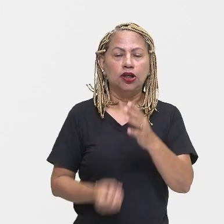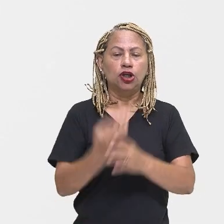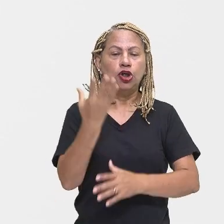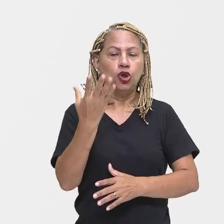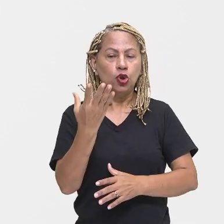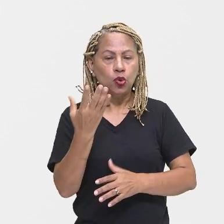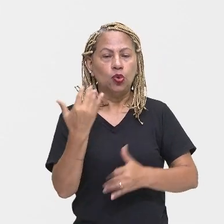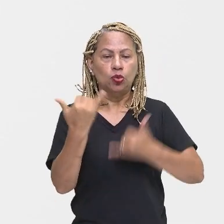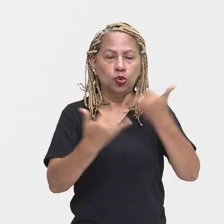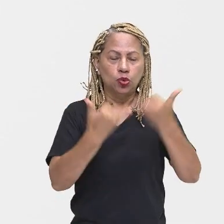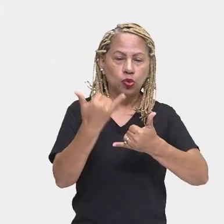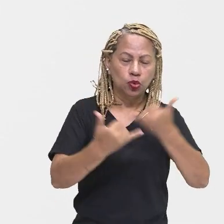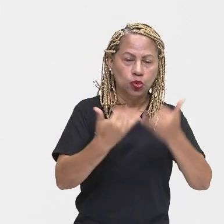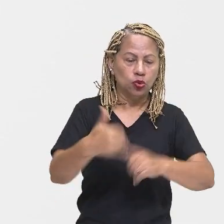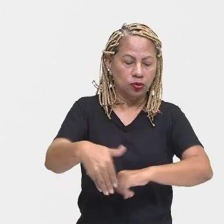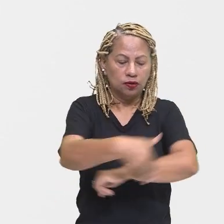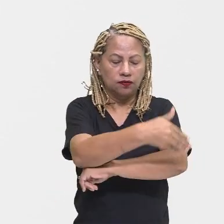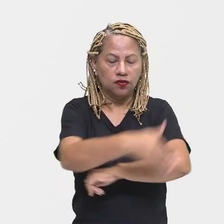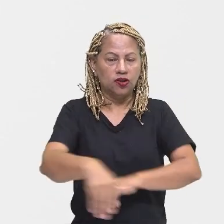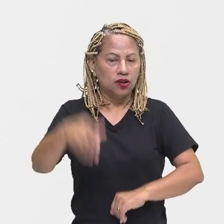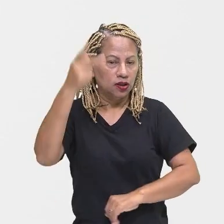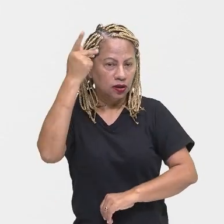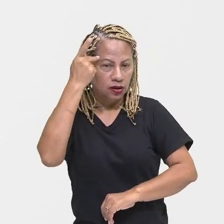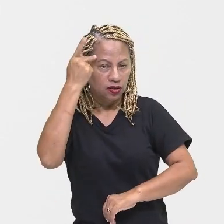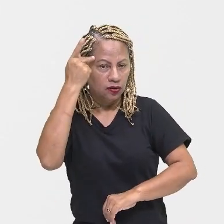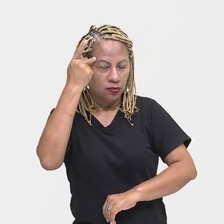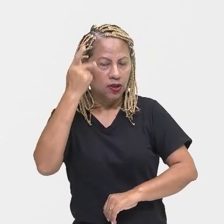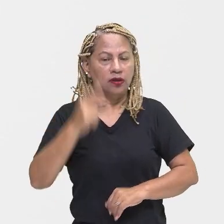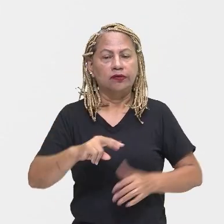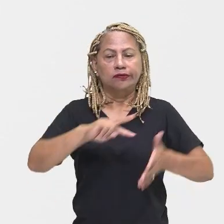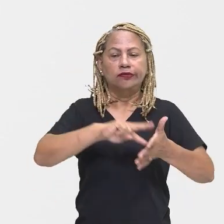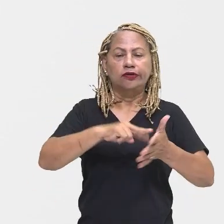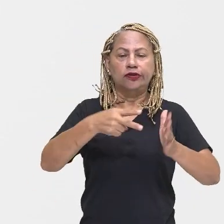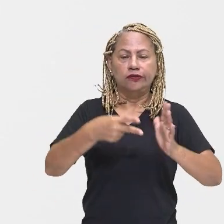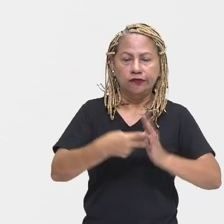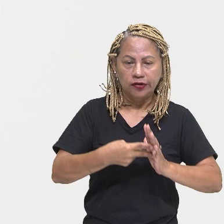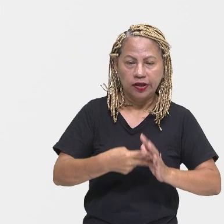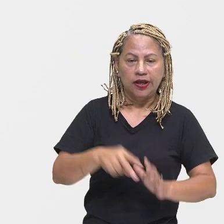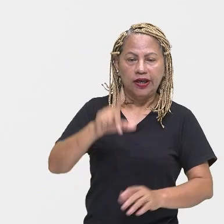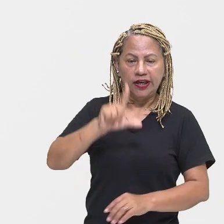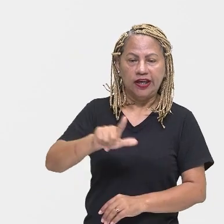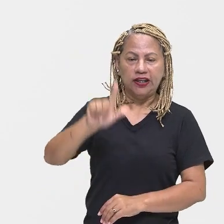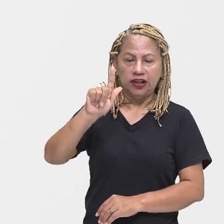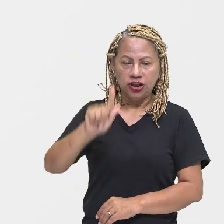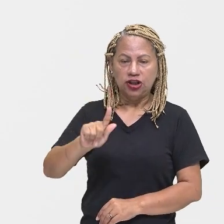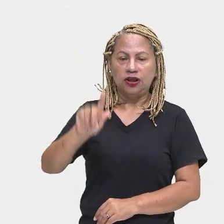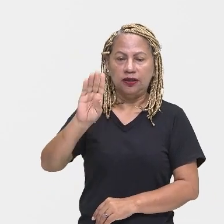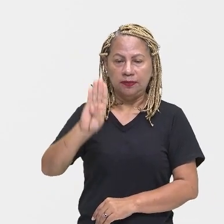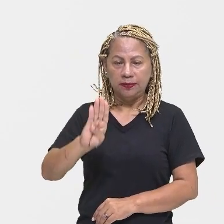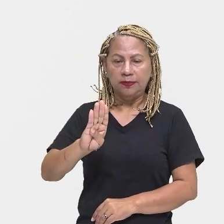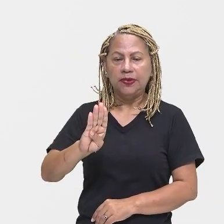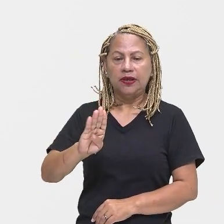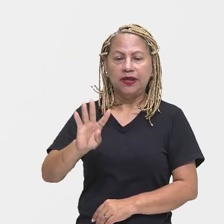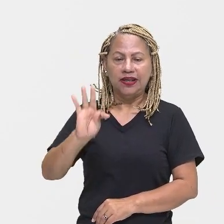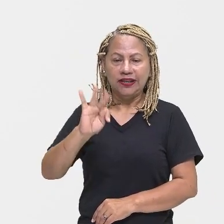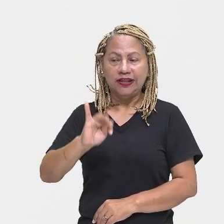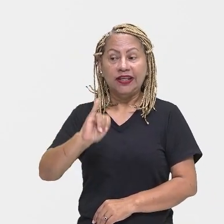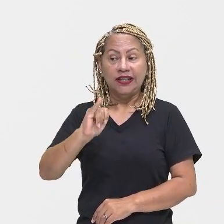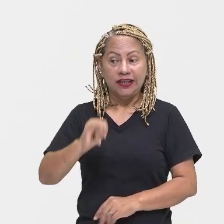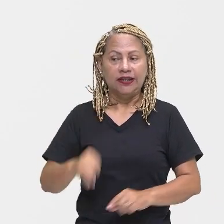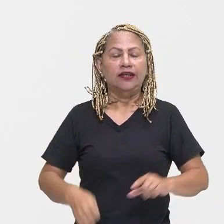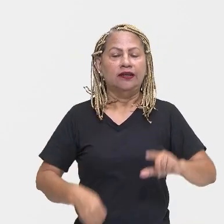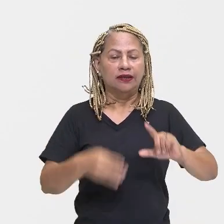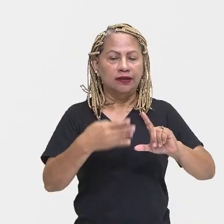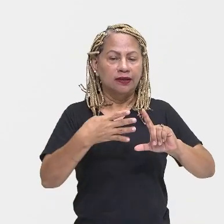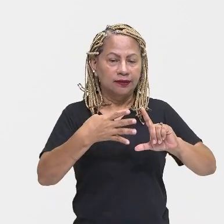Paulista, em São Paulo, simulando a parada LGBTI+, online. Então, foi só um